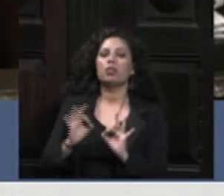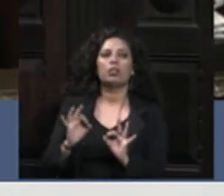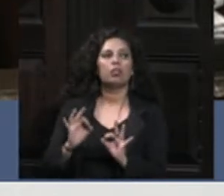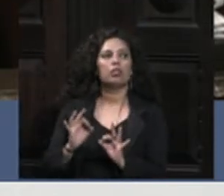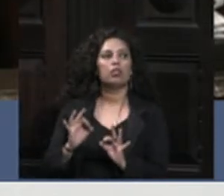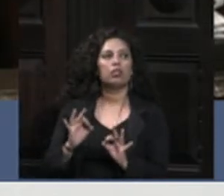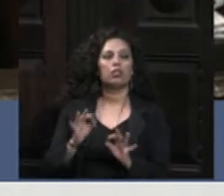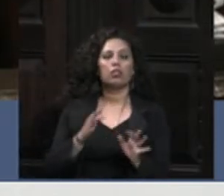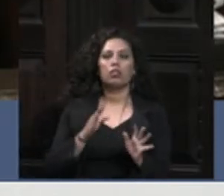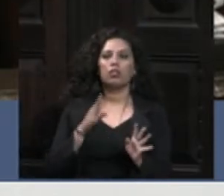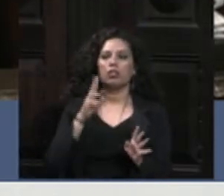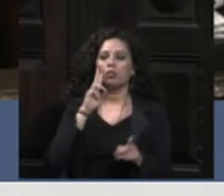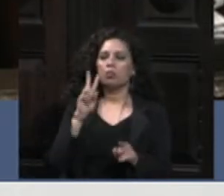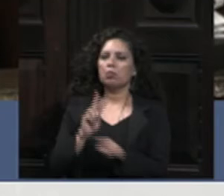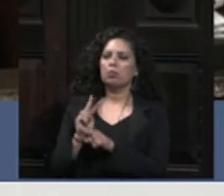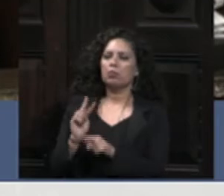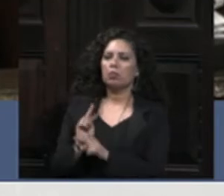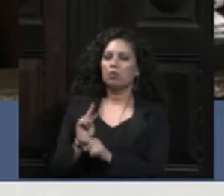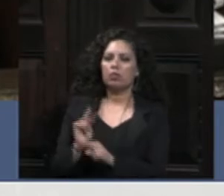a acompanhar